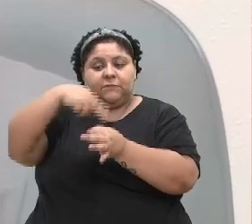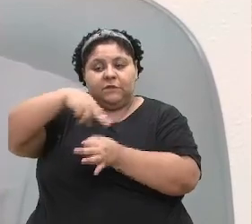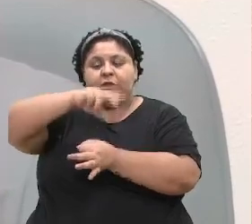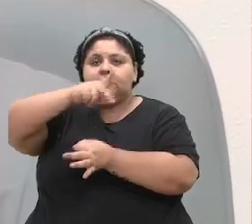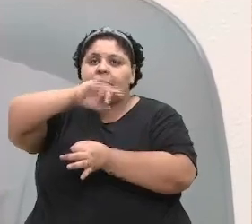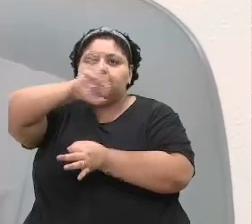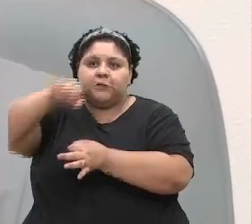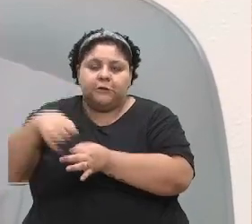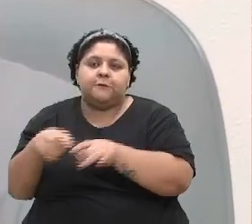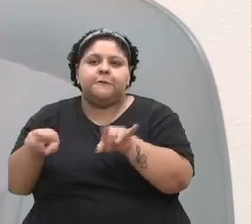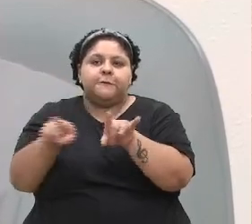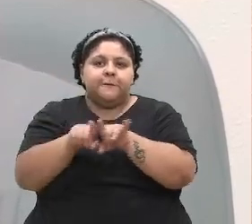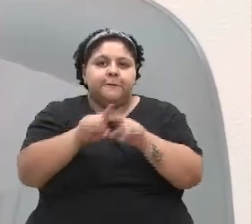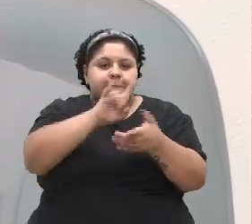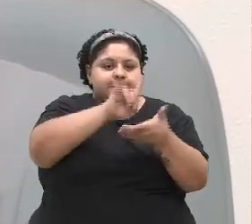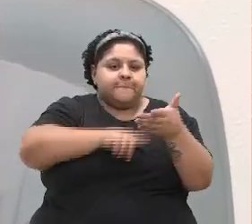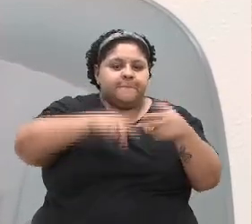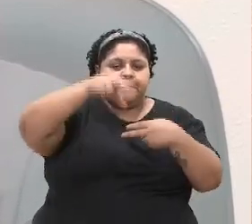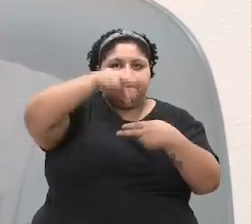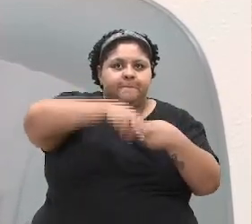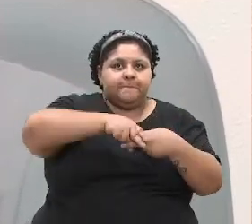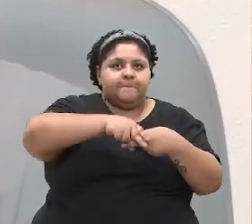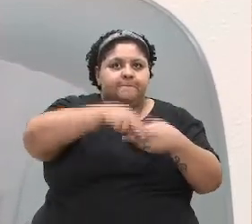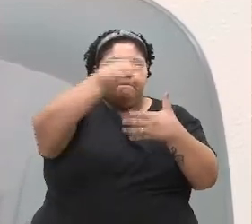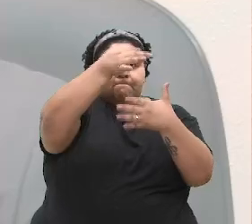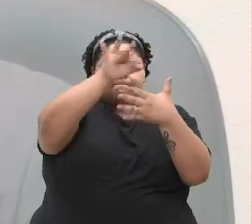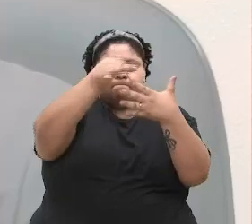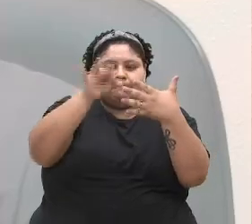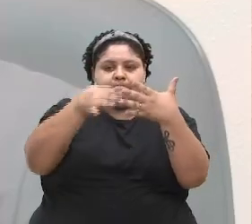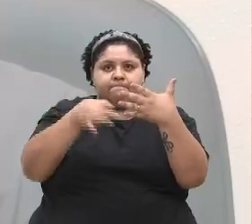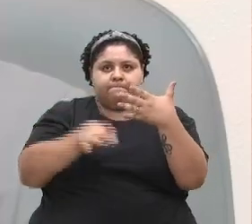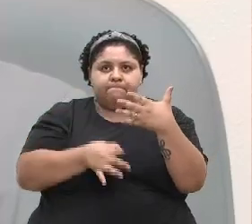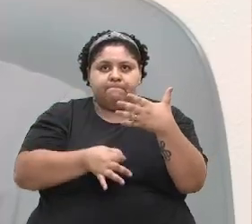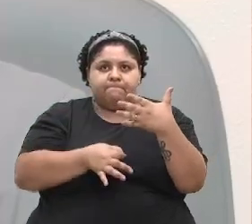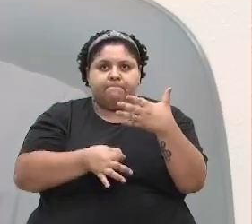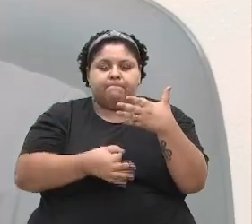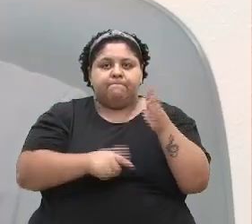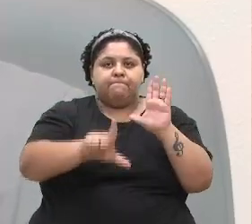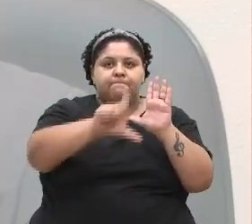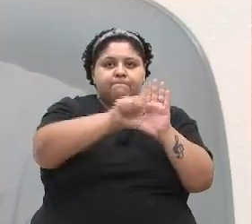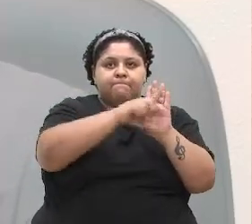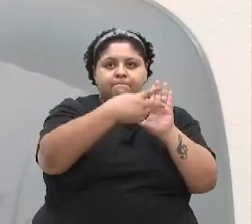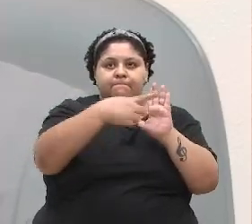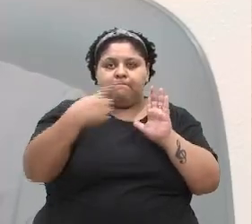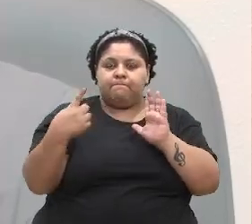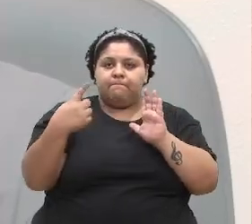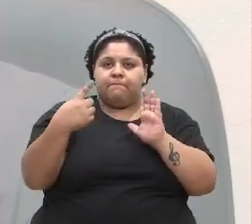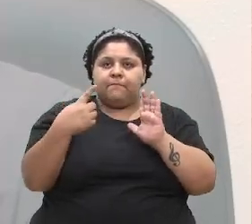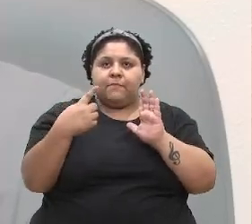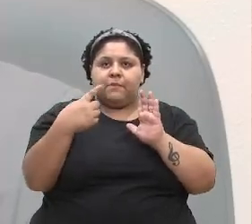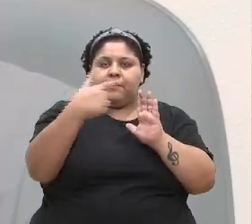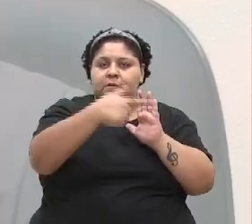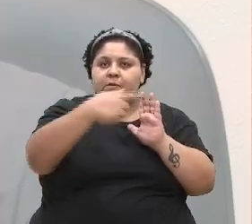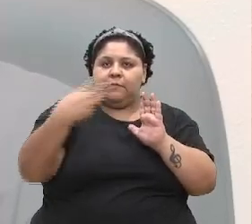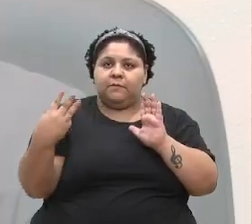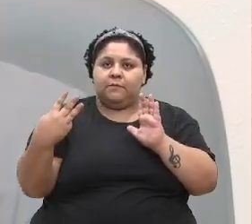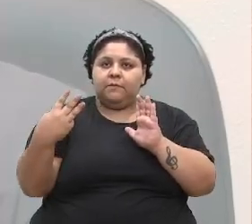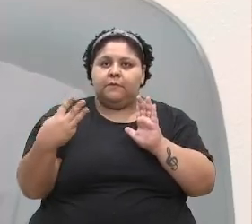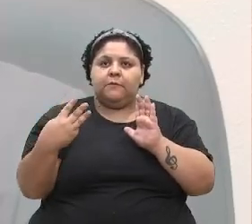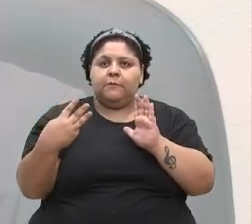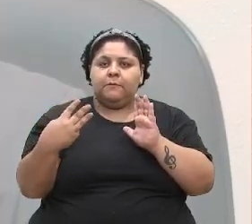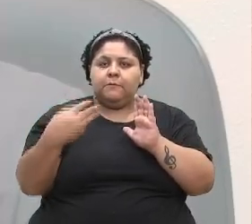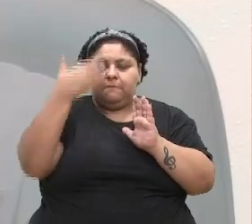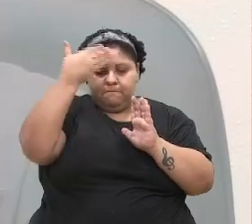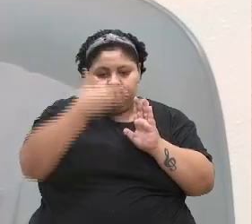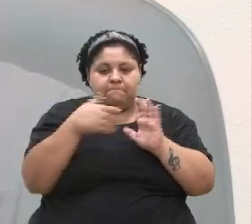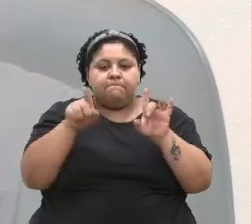documento anexo, preenchendo o requisito previsto no artigo 3º, inciso 1º da Lei nº 2131 de 73. Está comprovado